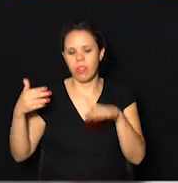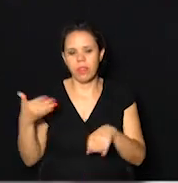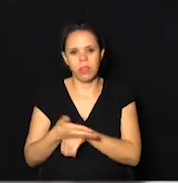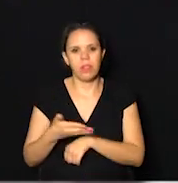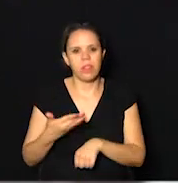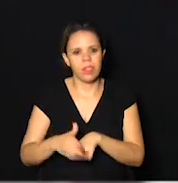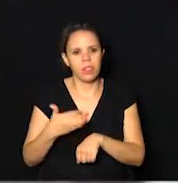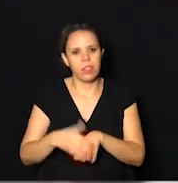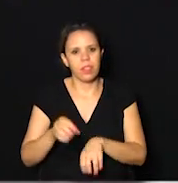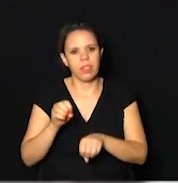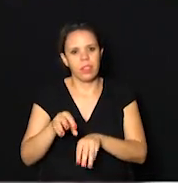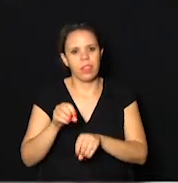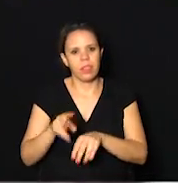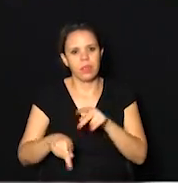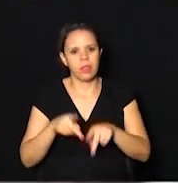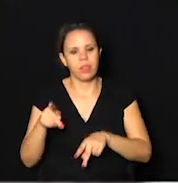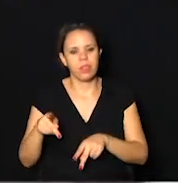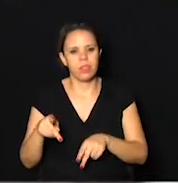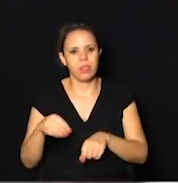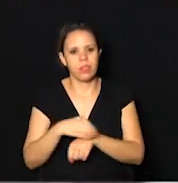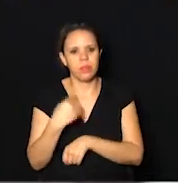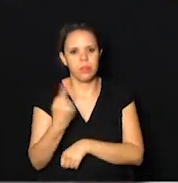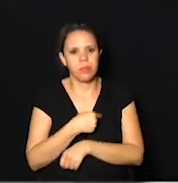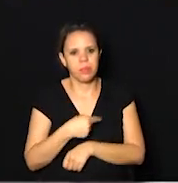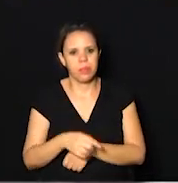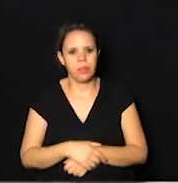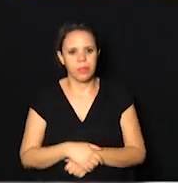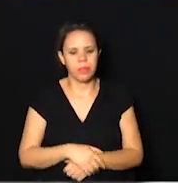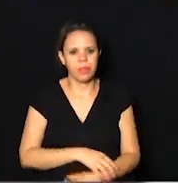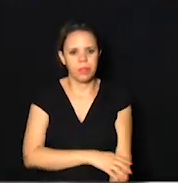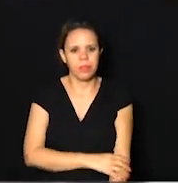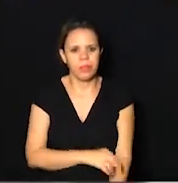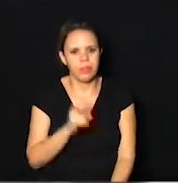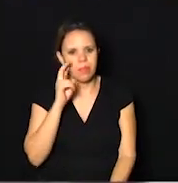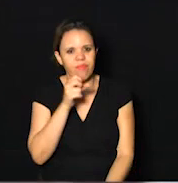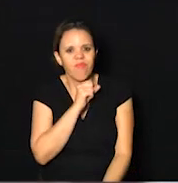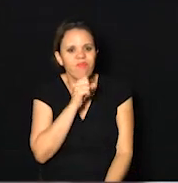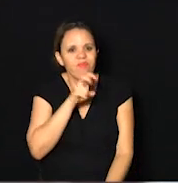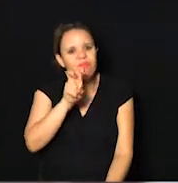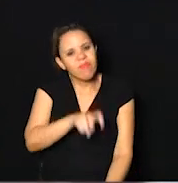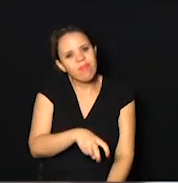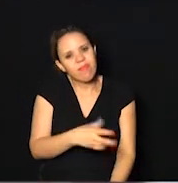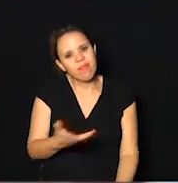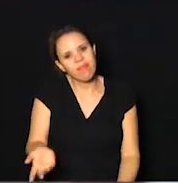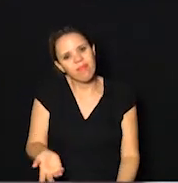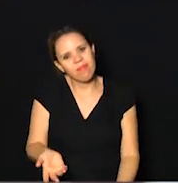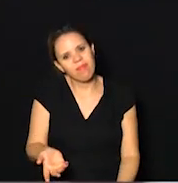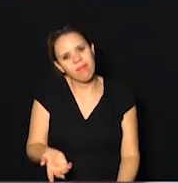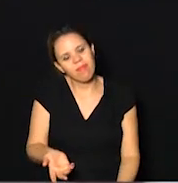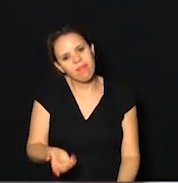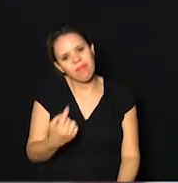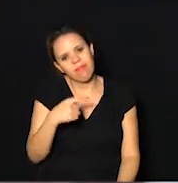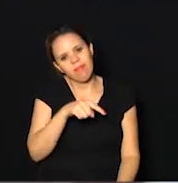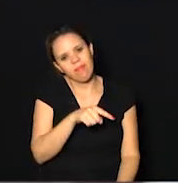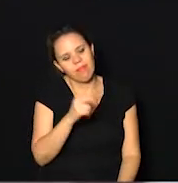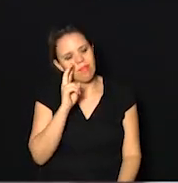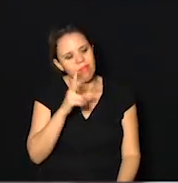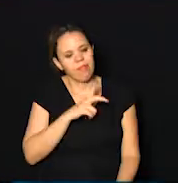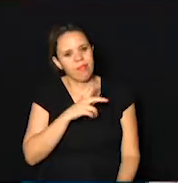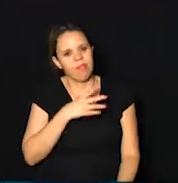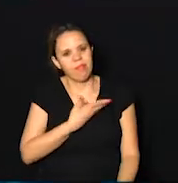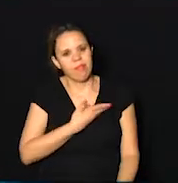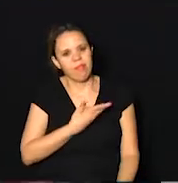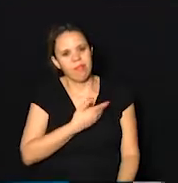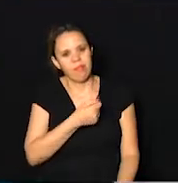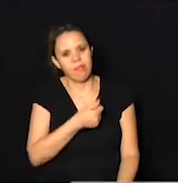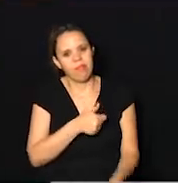ele passava o treino para o treinador treinador que eu tava com a gente então eu vi um velhinho sentado na cadeira ali mas ali a gente